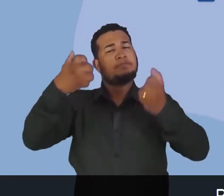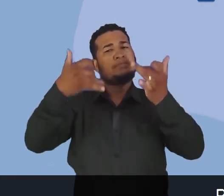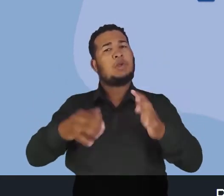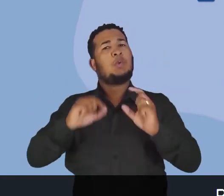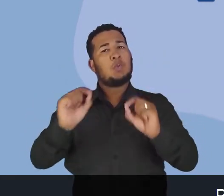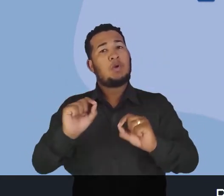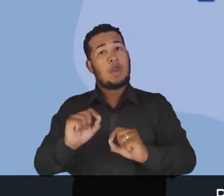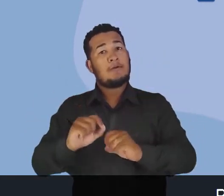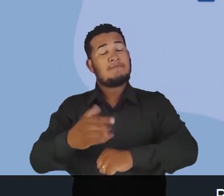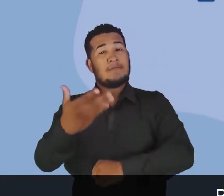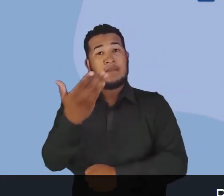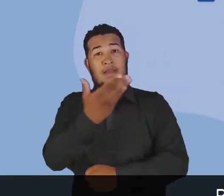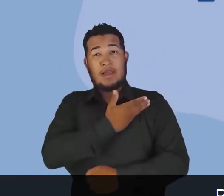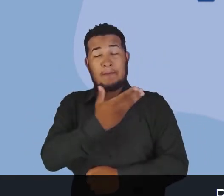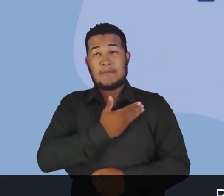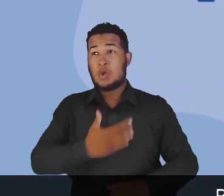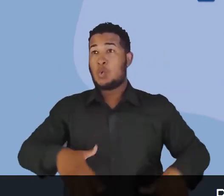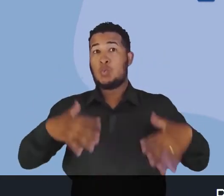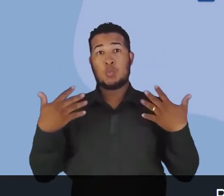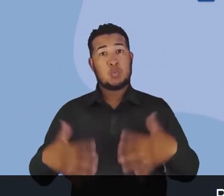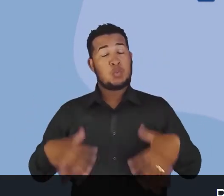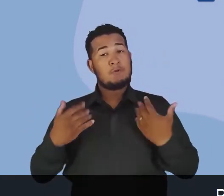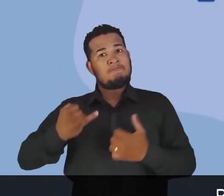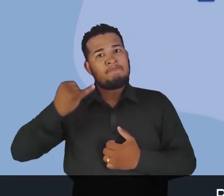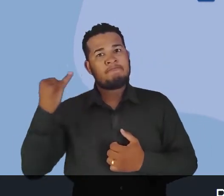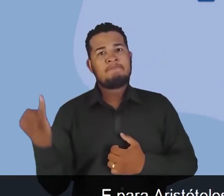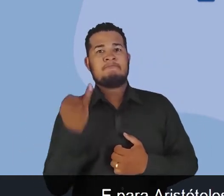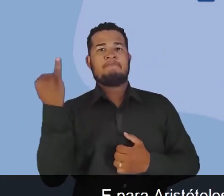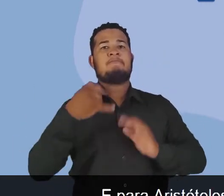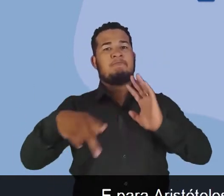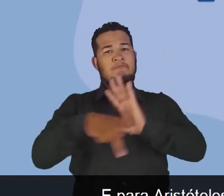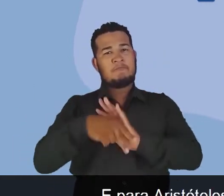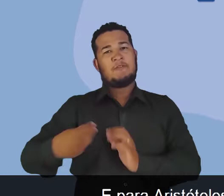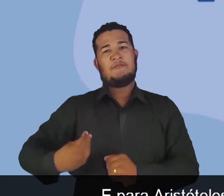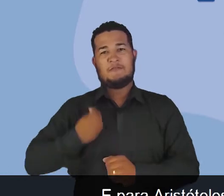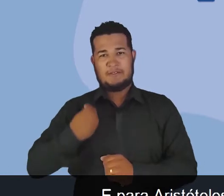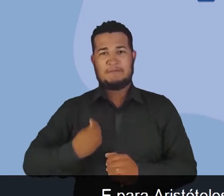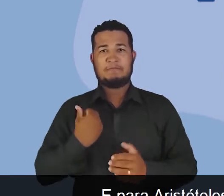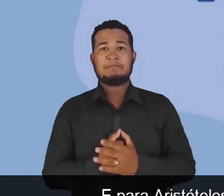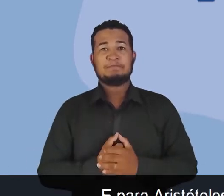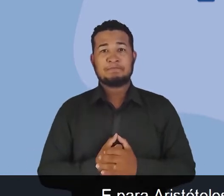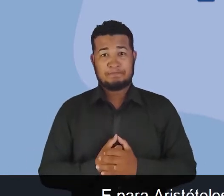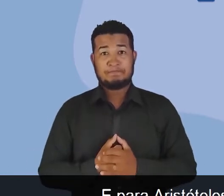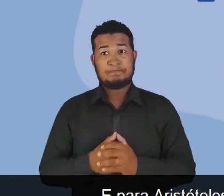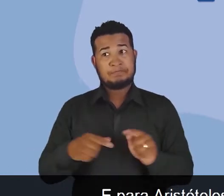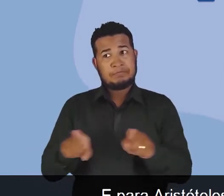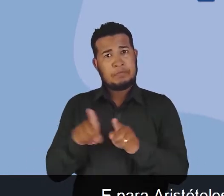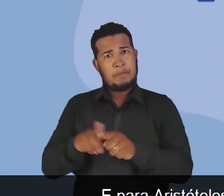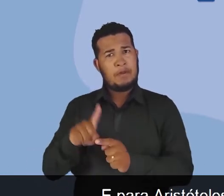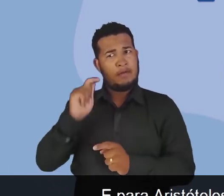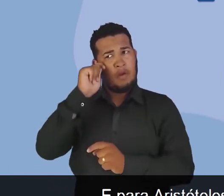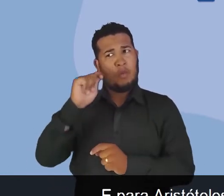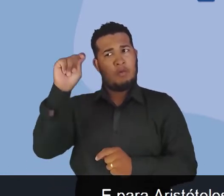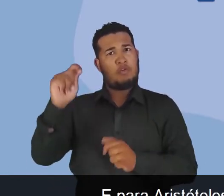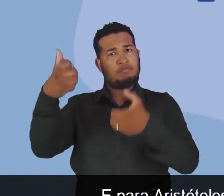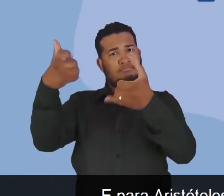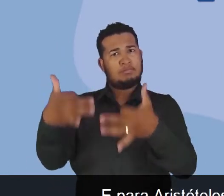é fundamental para a vida. E para Aristóteles também, a amizade é o